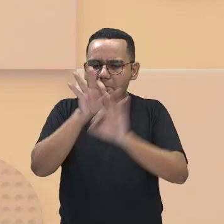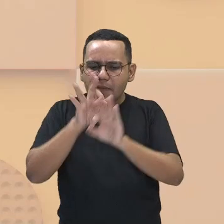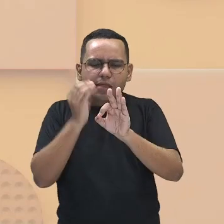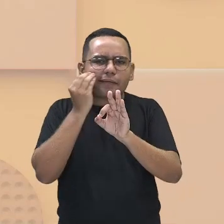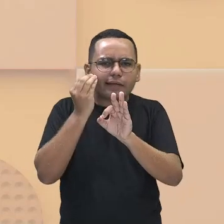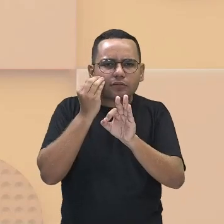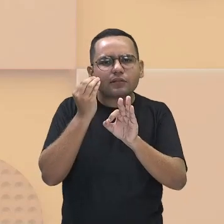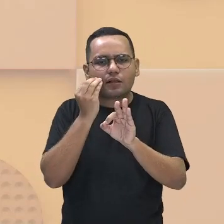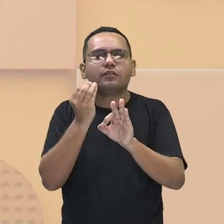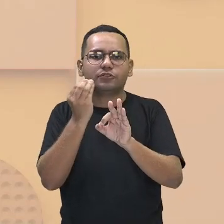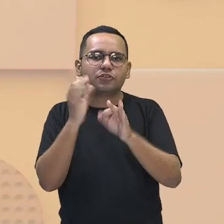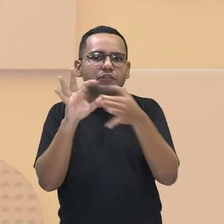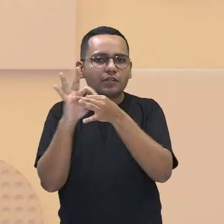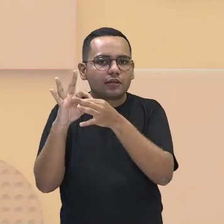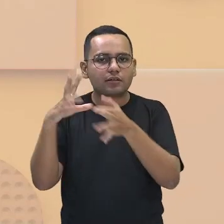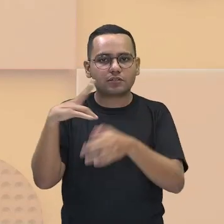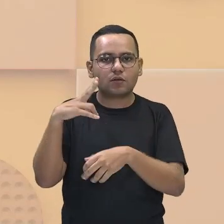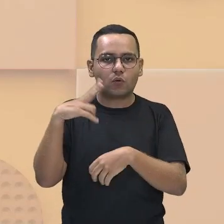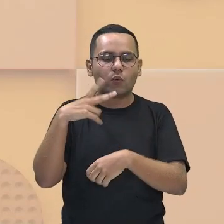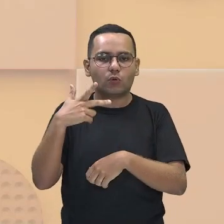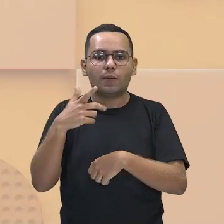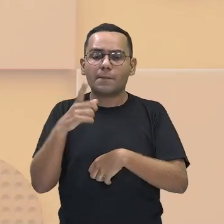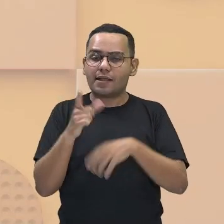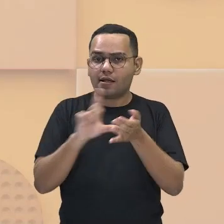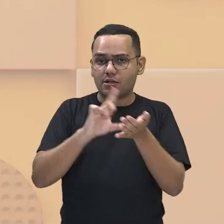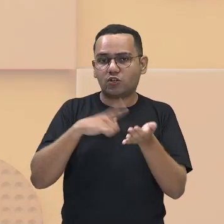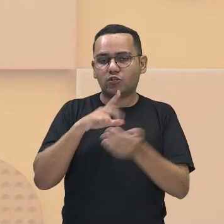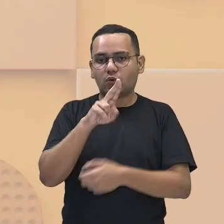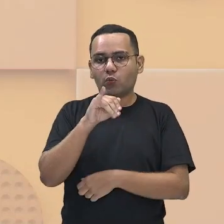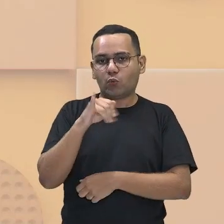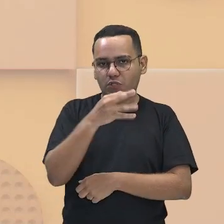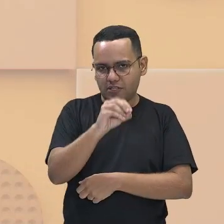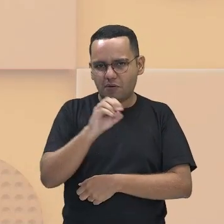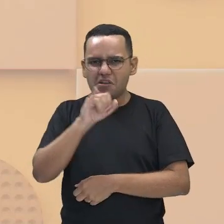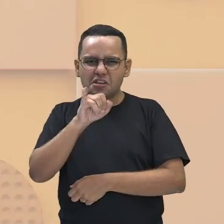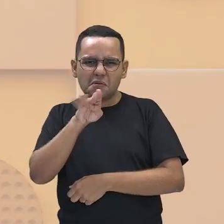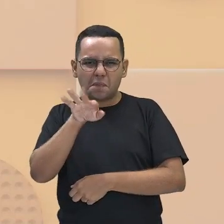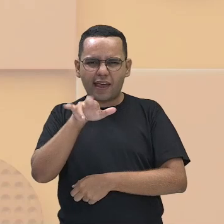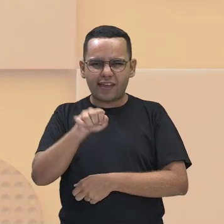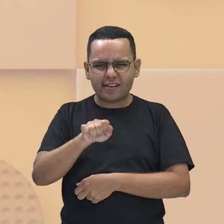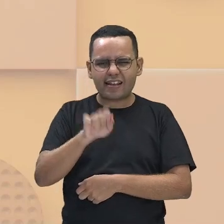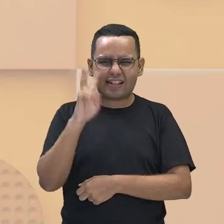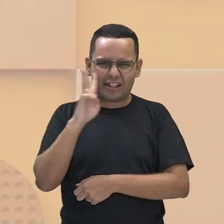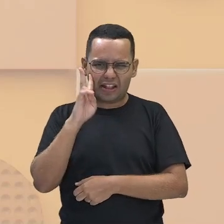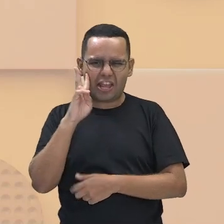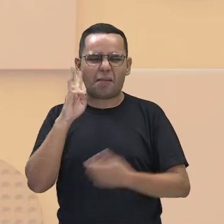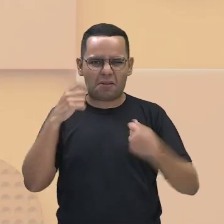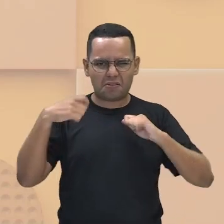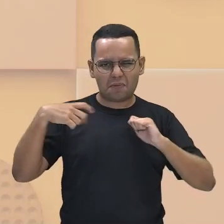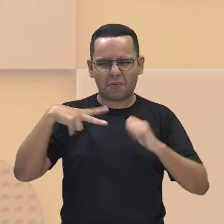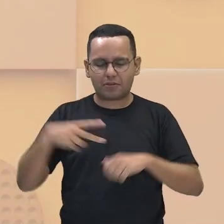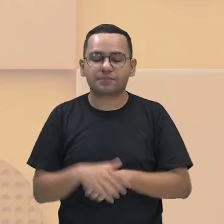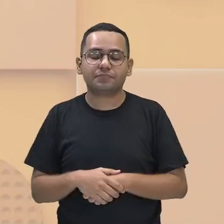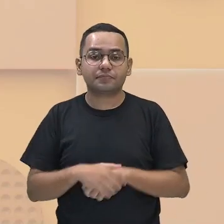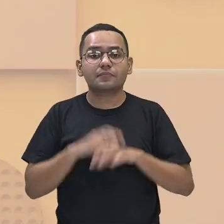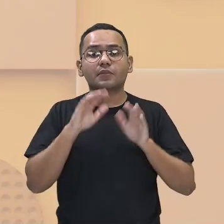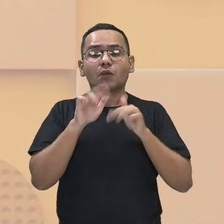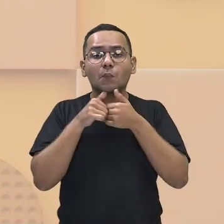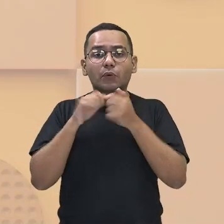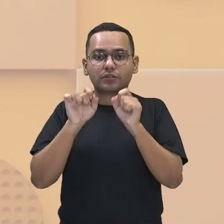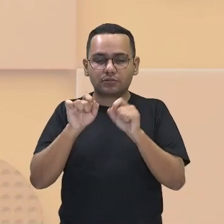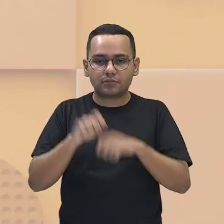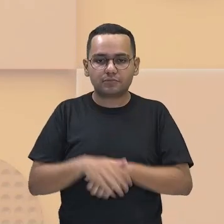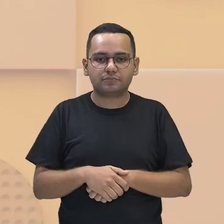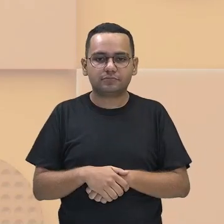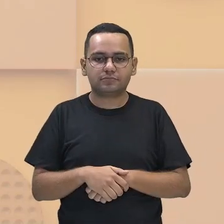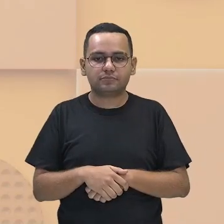que havia antes disso a União Ibérica. Então essas peculiaridades vai fazer com que o território seja